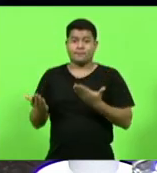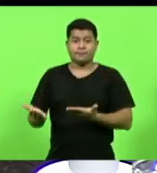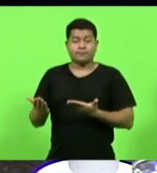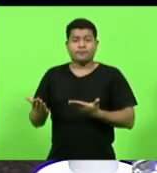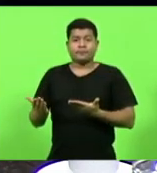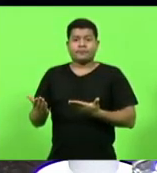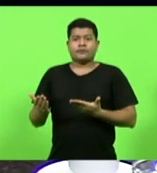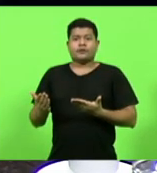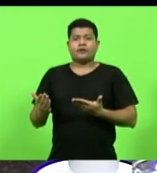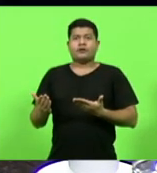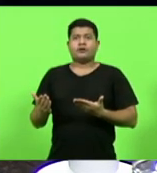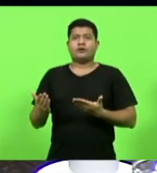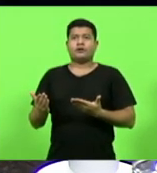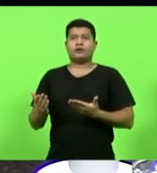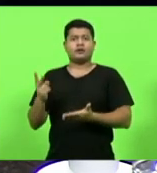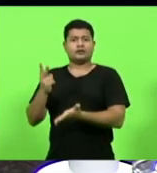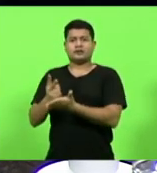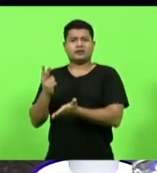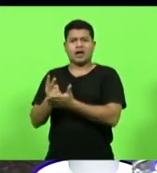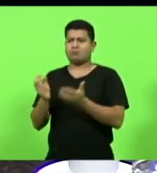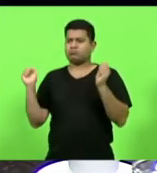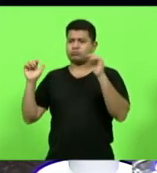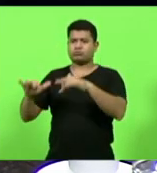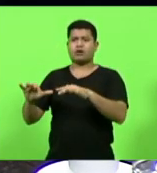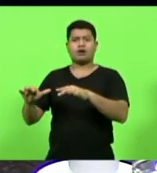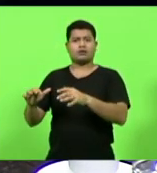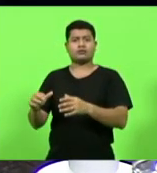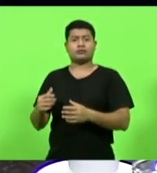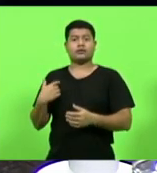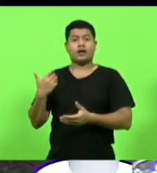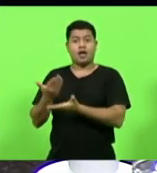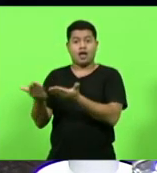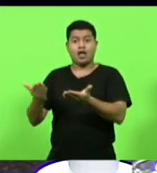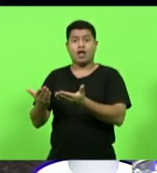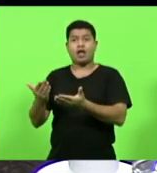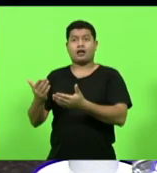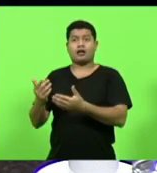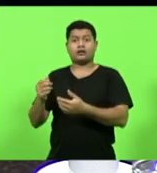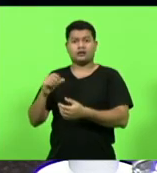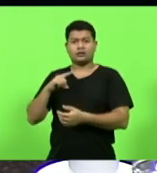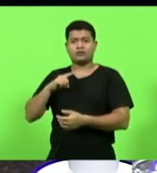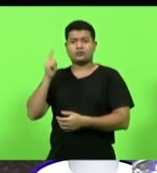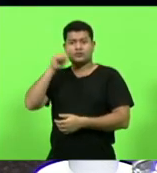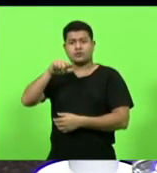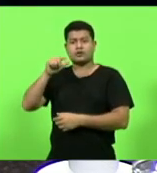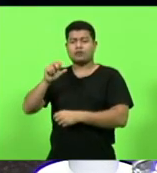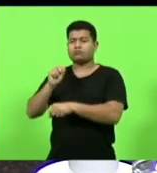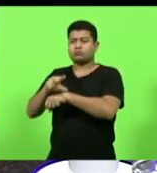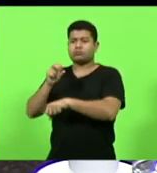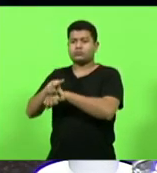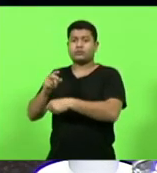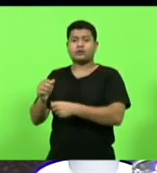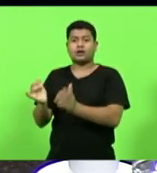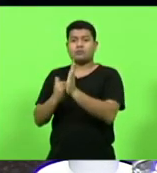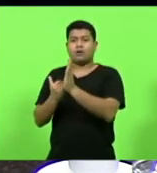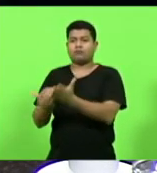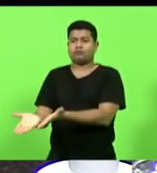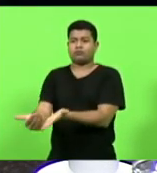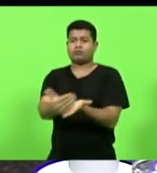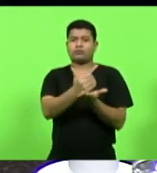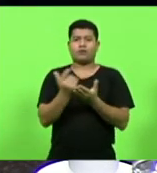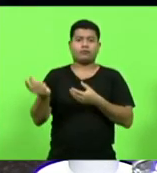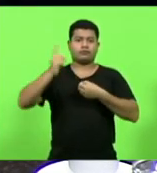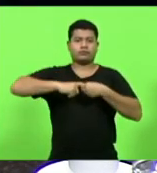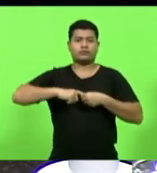regularmente ocupado e gerando emprego e renda, a fim de que os impostos voltem para os cofres daqueles que